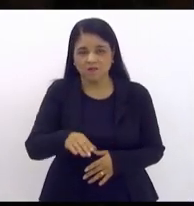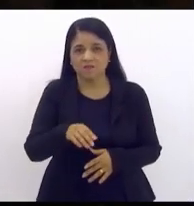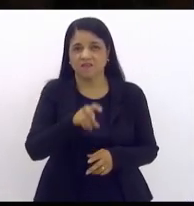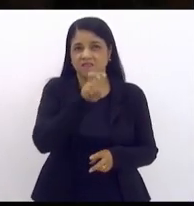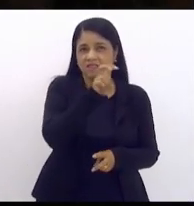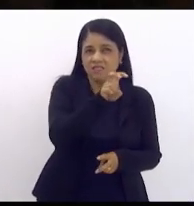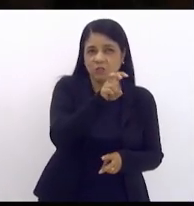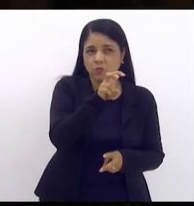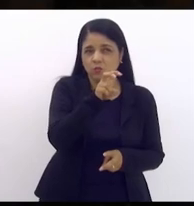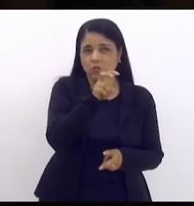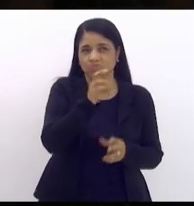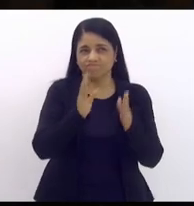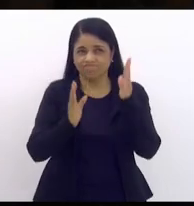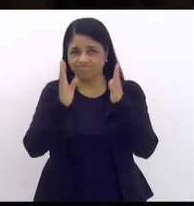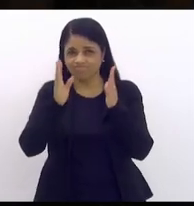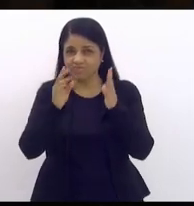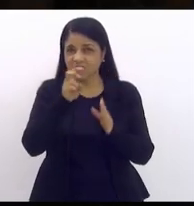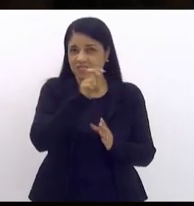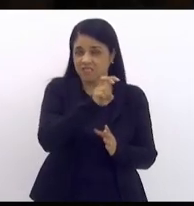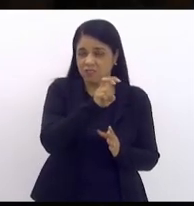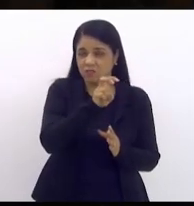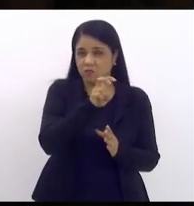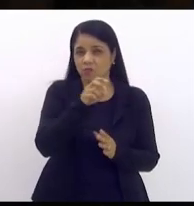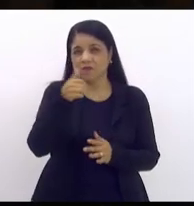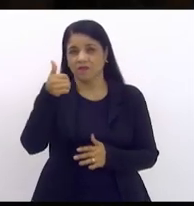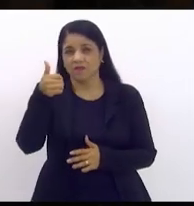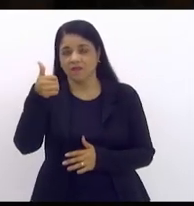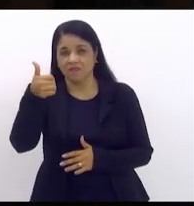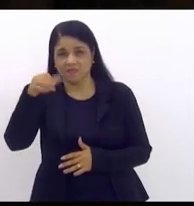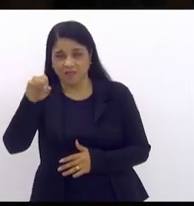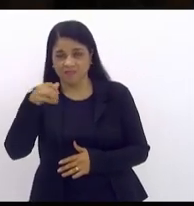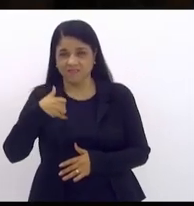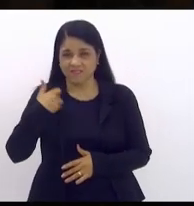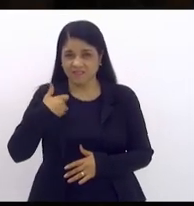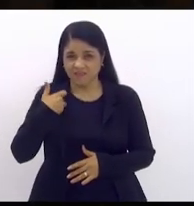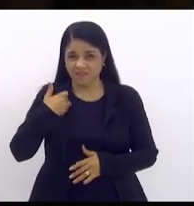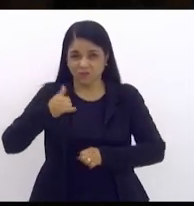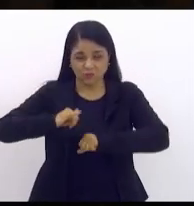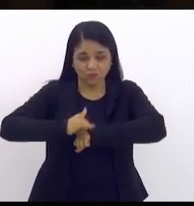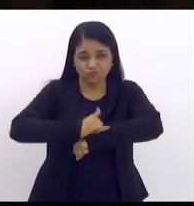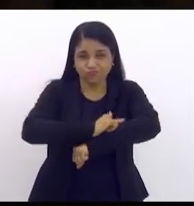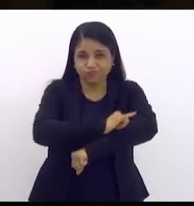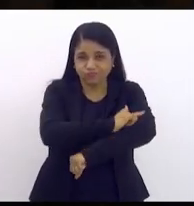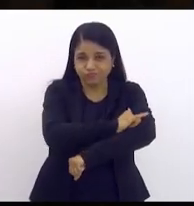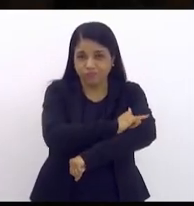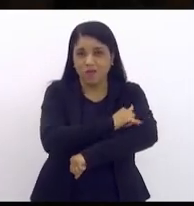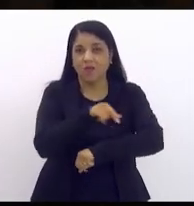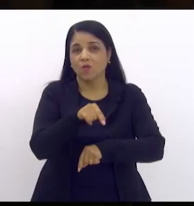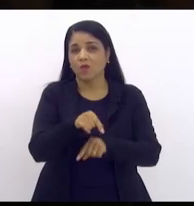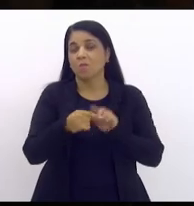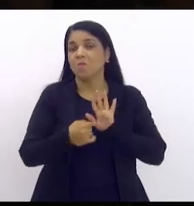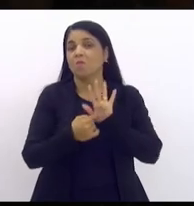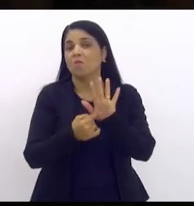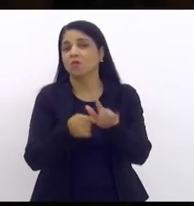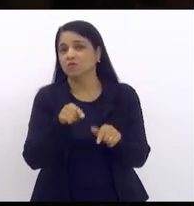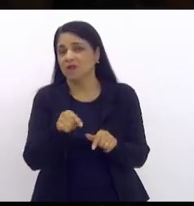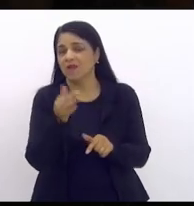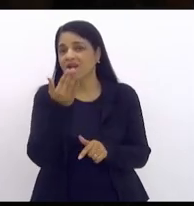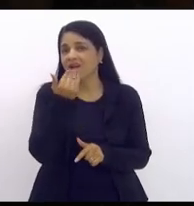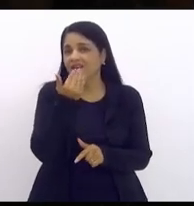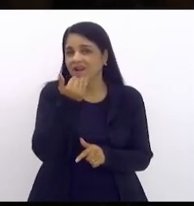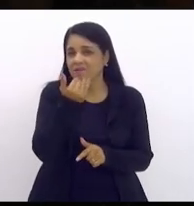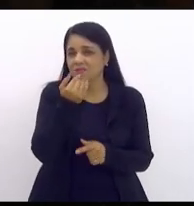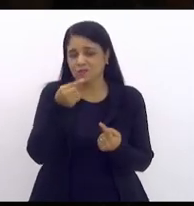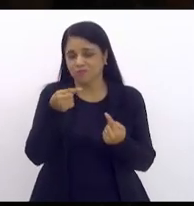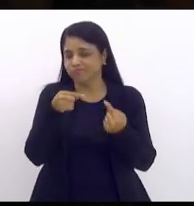de idade com obesidade. Ou seja, esse também é um reflexo de alimentações que